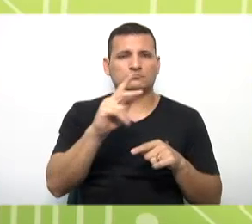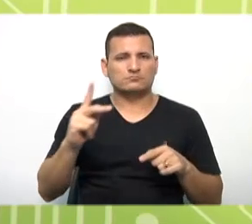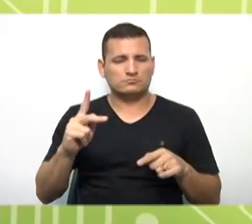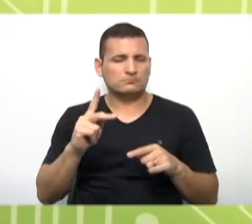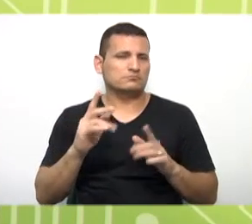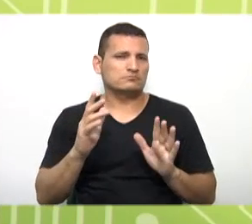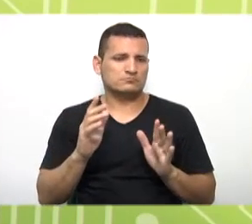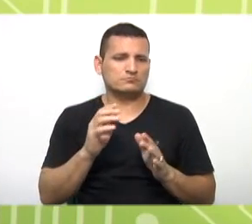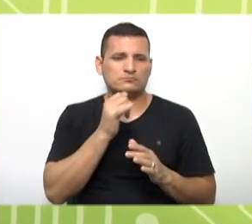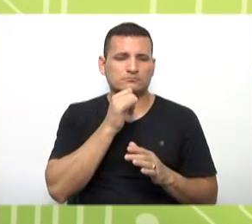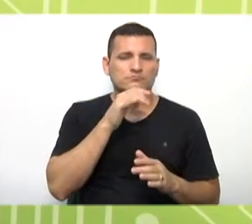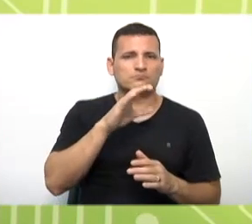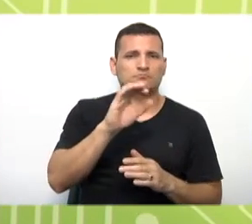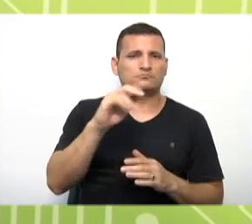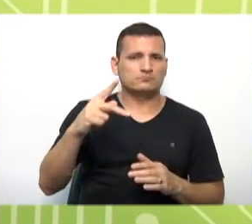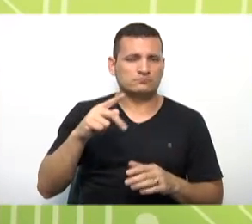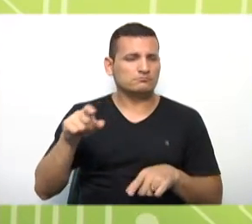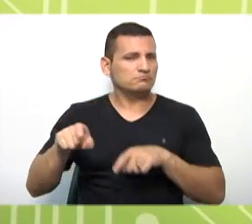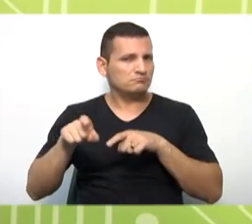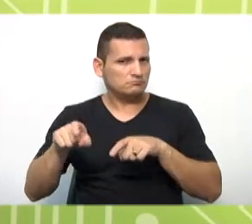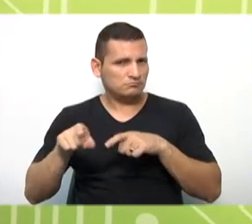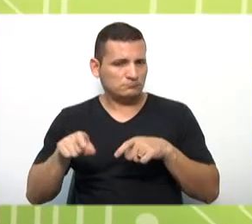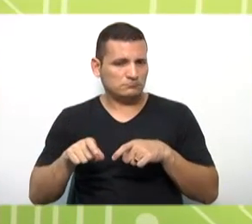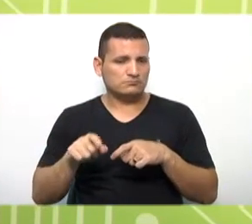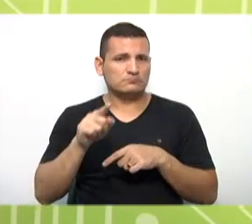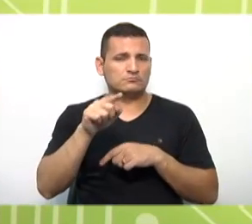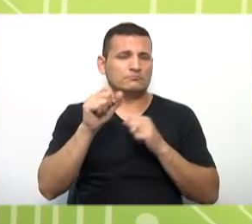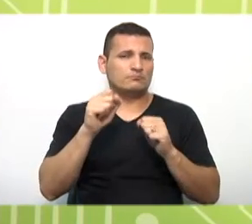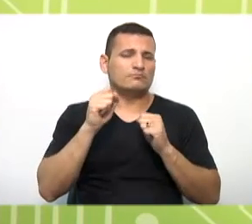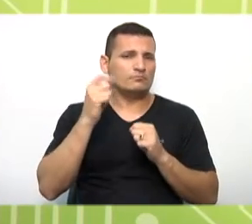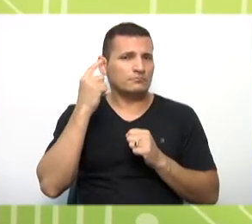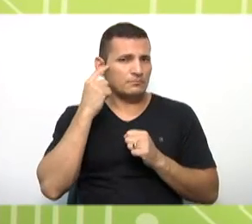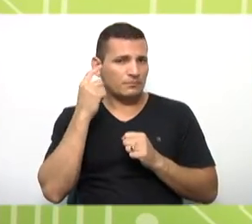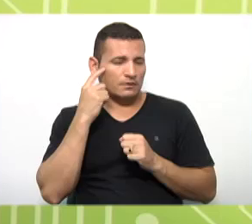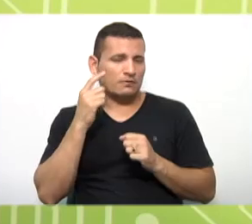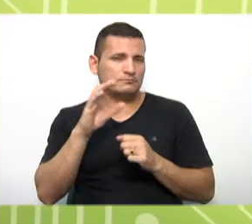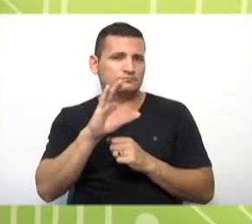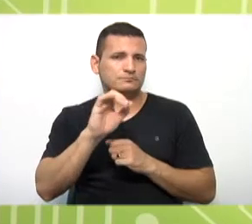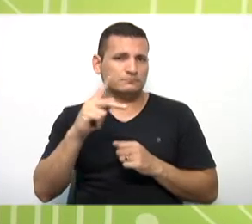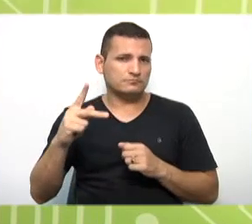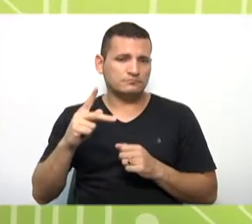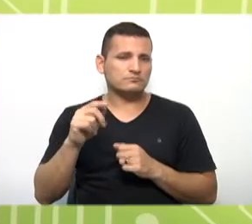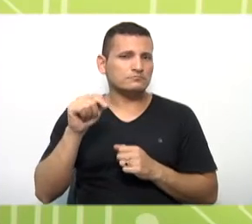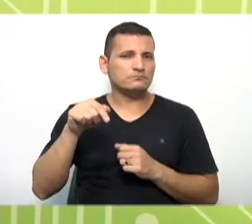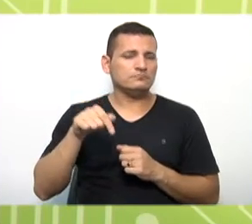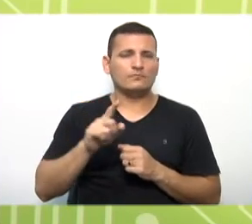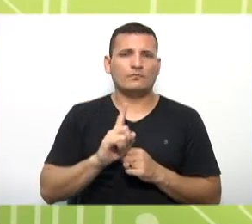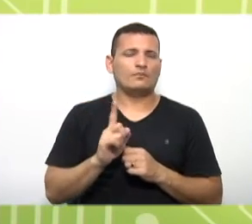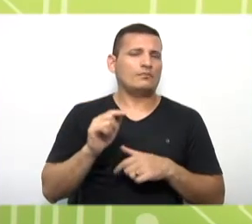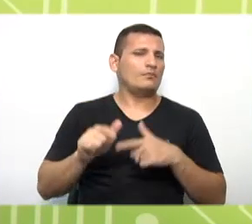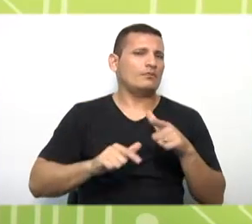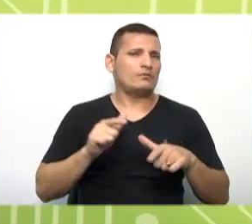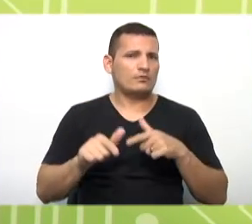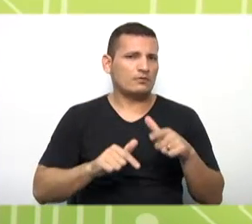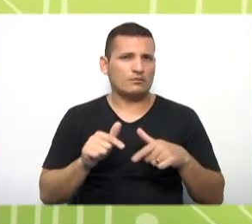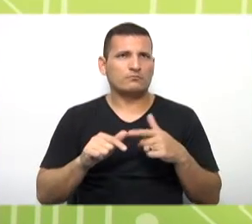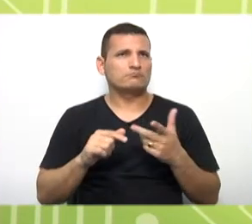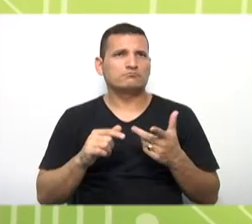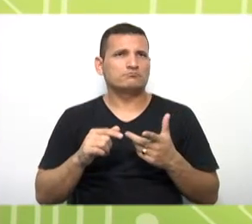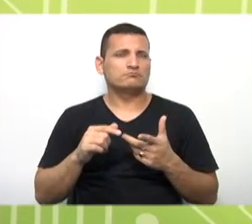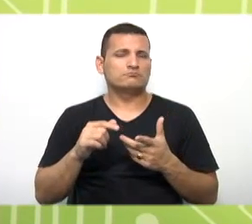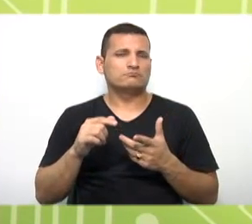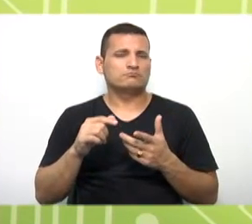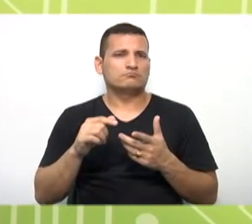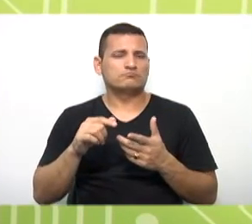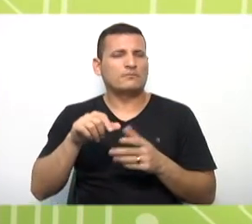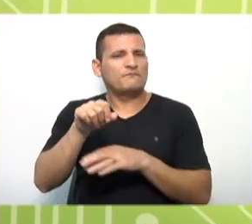uma cooperativa agropecuária, você pode pensar uma cooperativa aí que não vai trabalhar com agrotóxico, vai